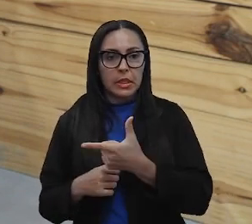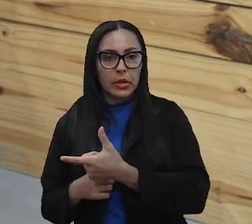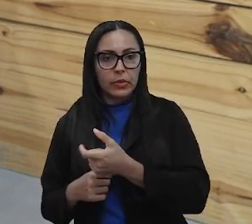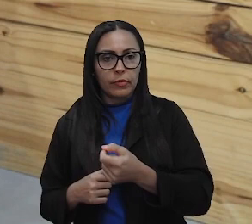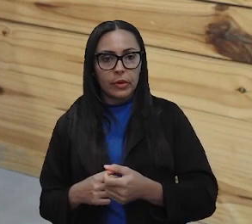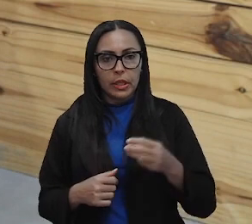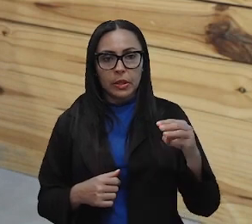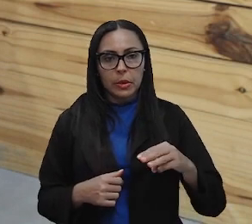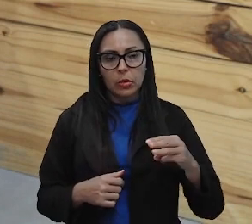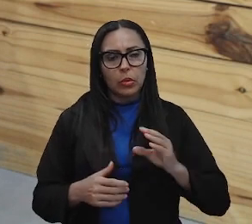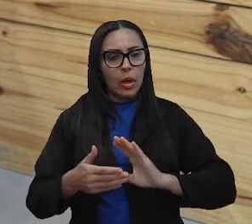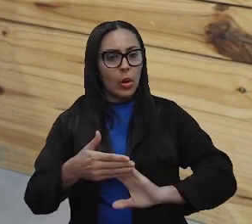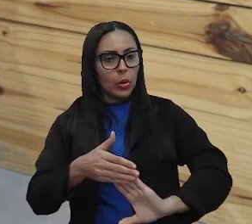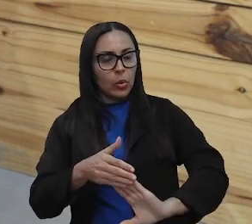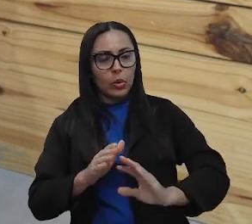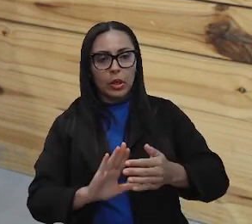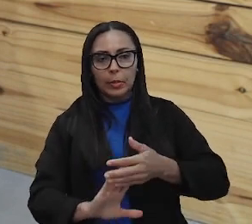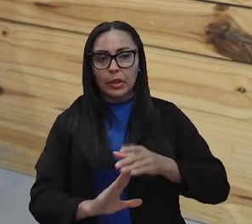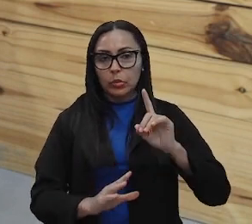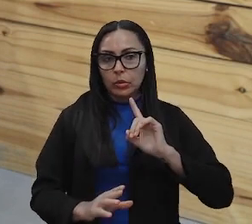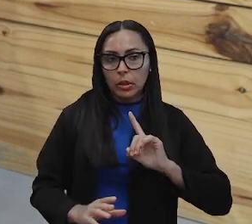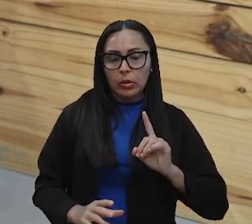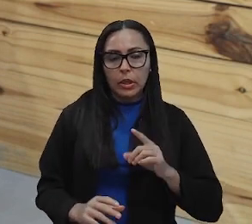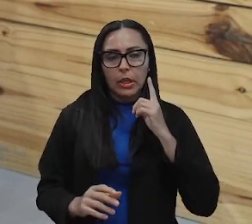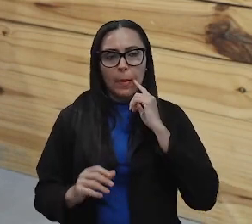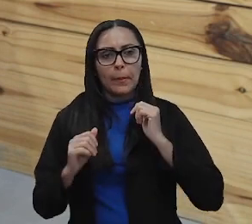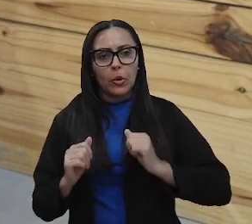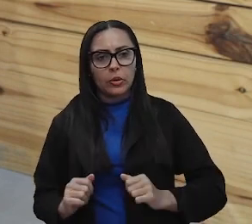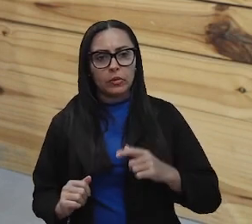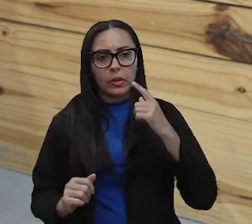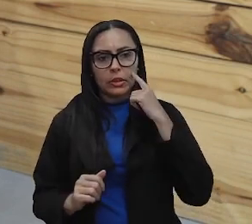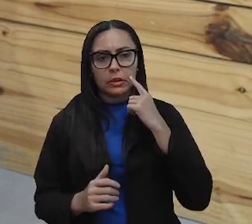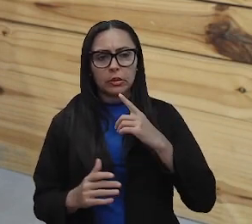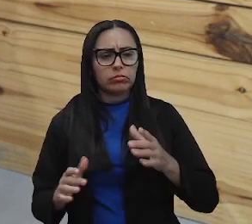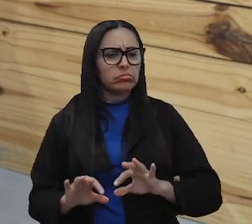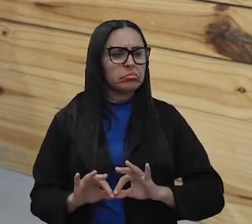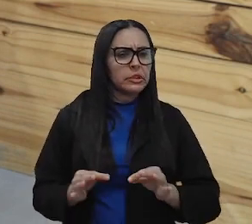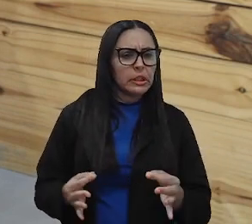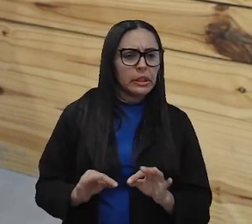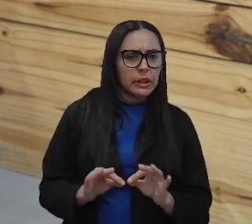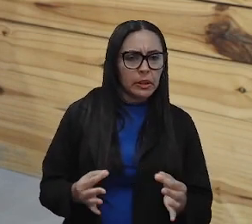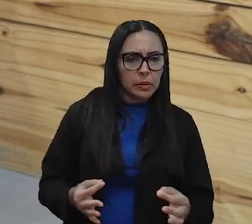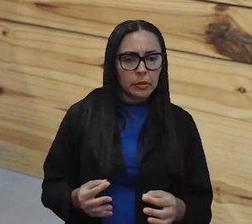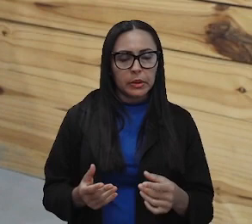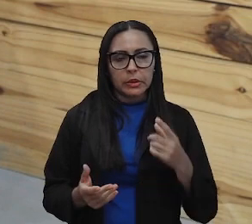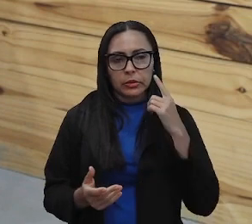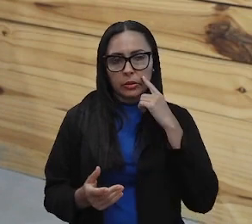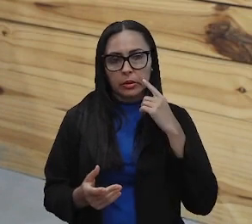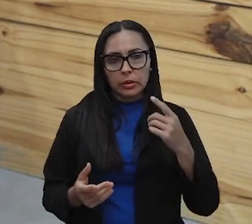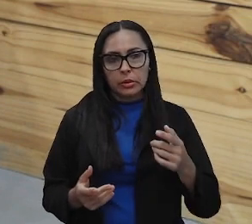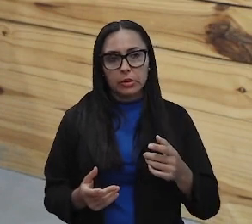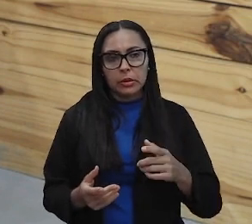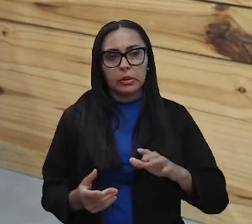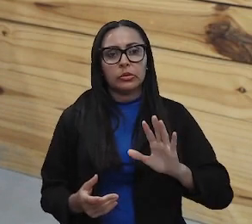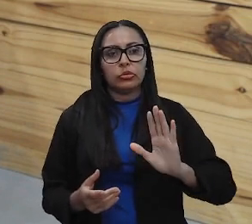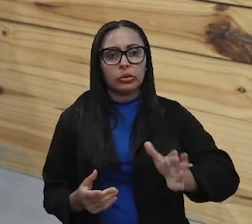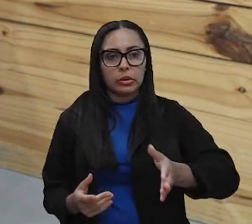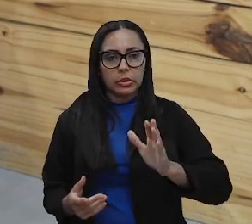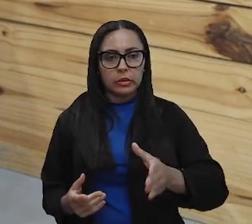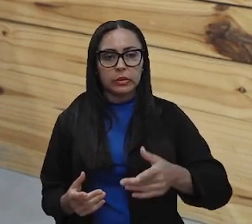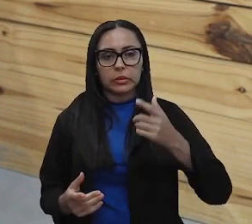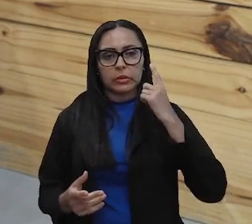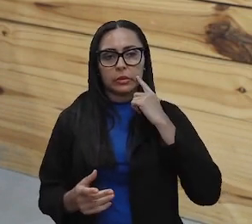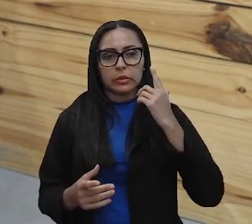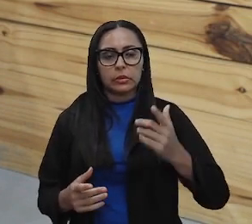fazendo alongamento, não, Nalva. Ele pode fazer um simples alongamento, um tipo de exercício só. Isso já vai mexer com todas